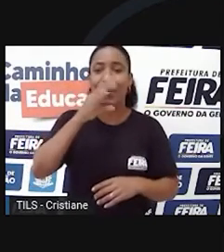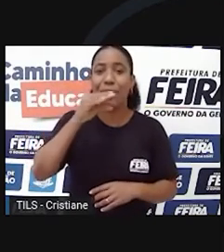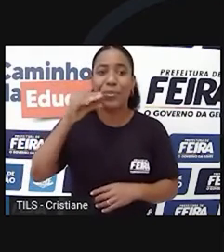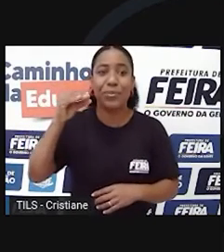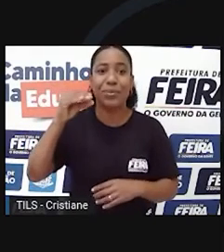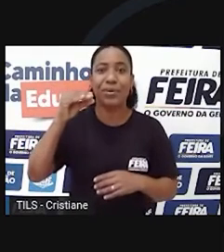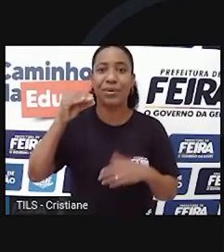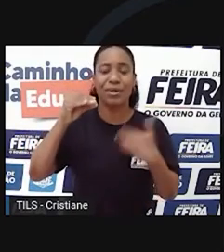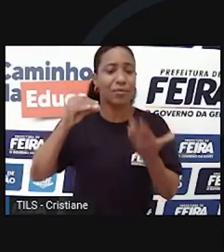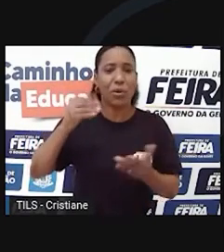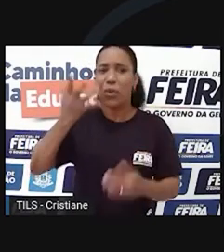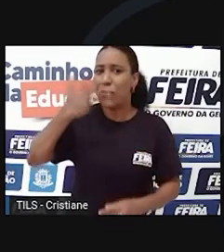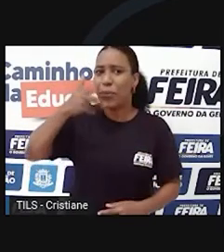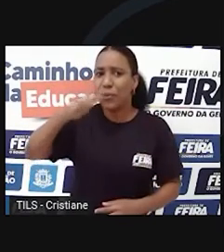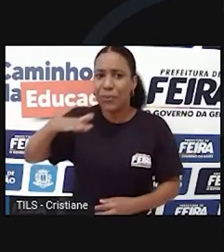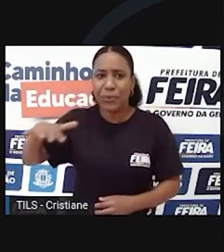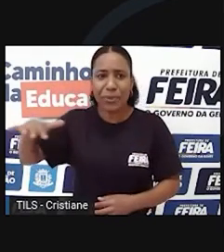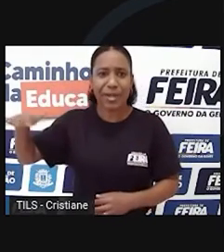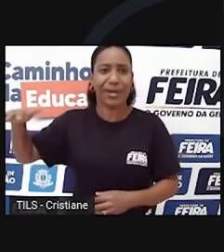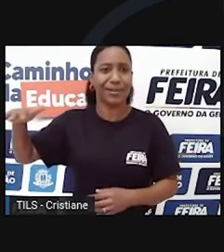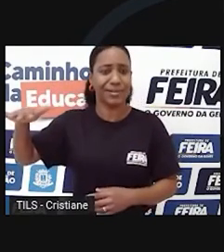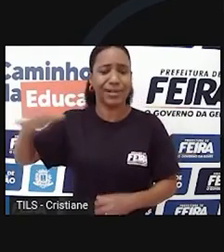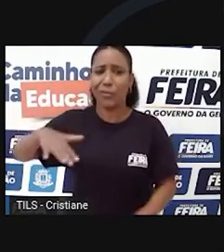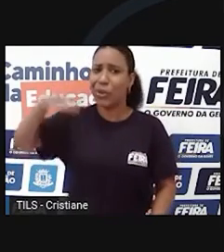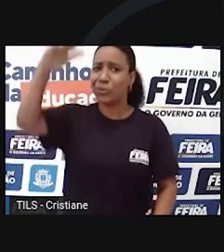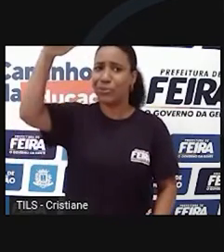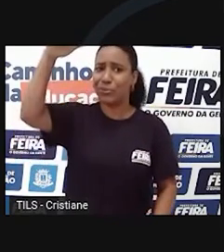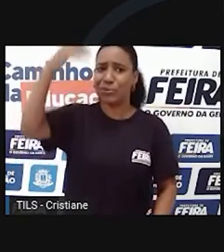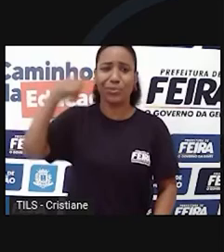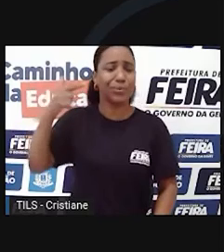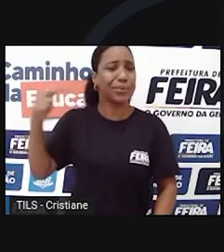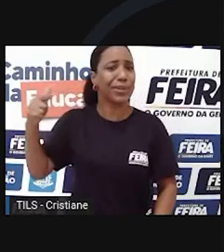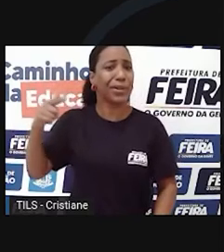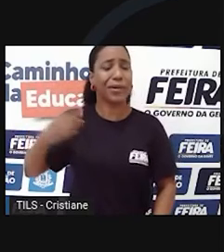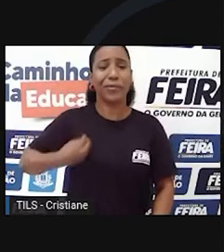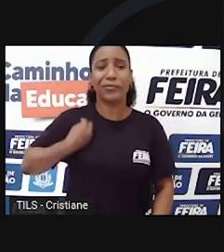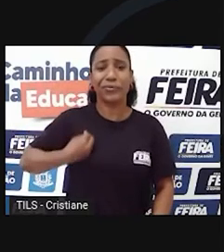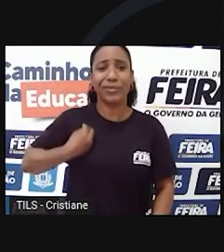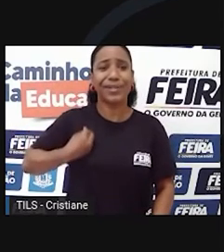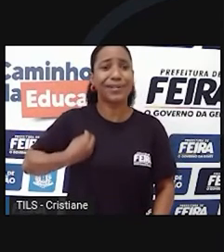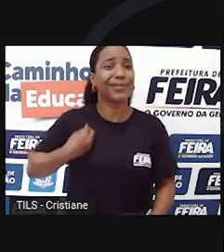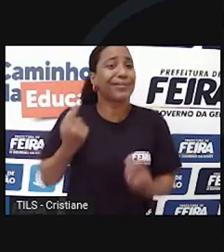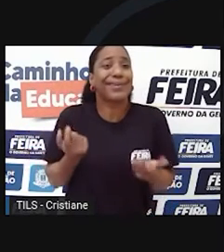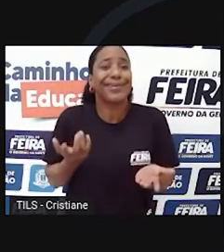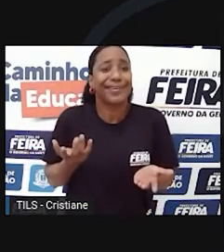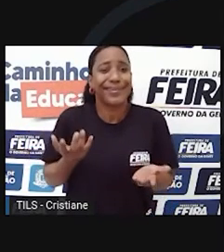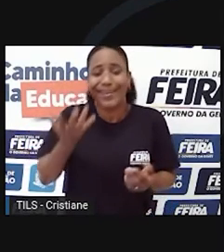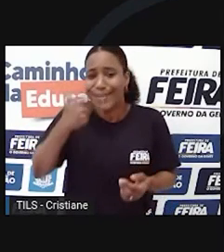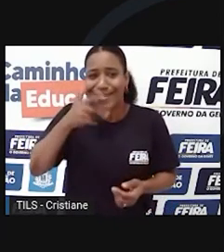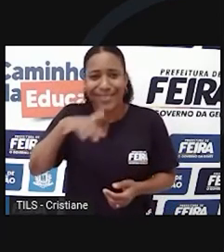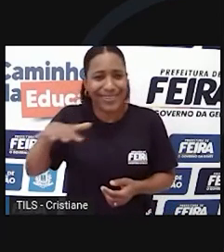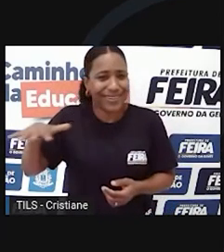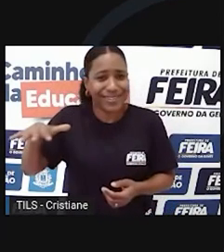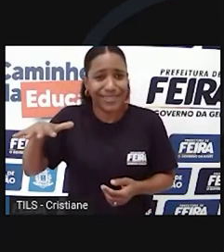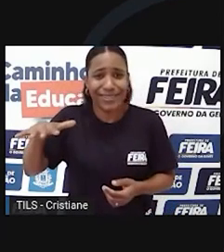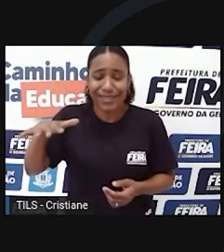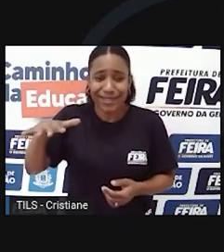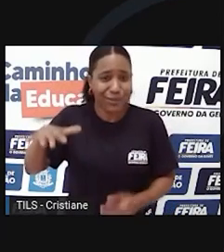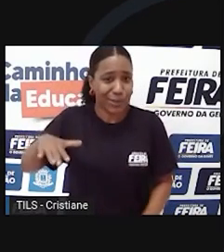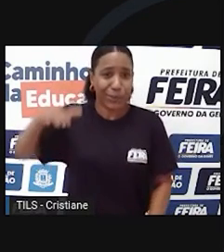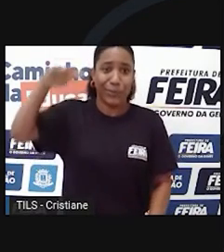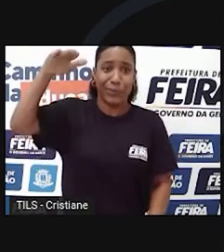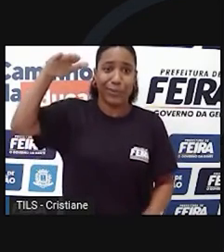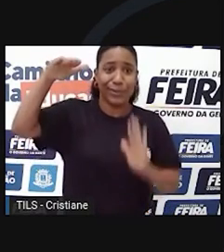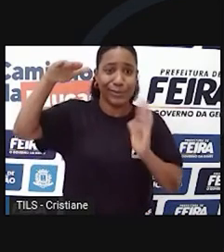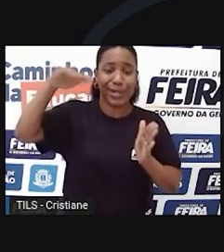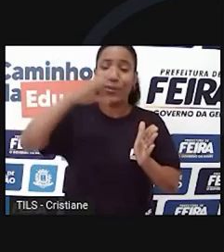é criança, você ainda não é adulto. É um espaço intermediário, que é uma negatividade, basicamente. A princípio, quando se tentou definir a